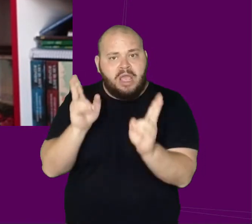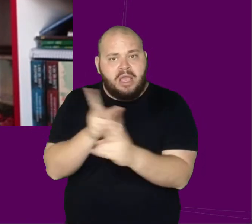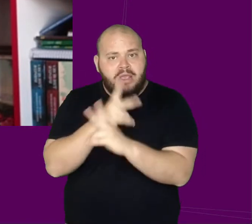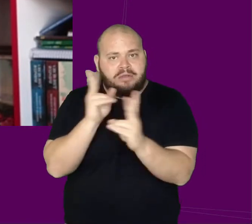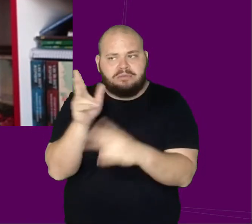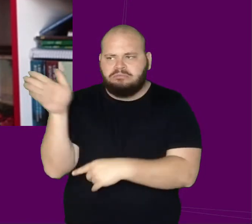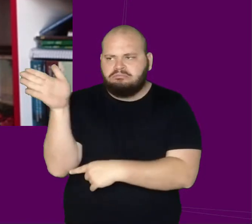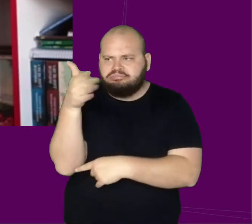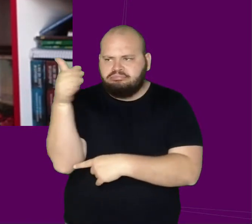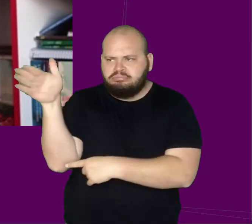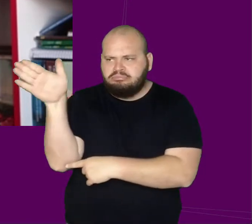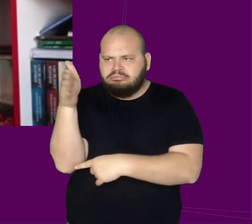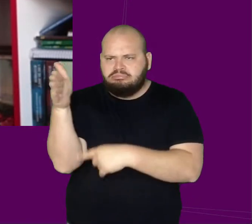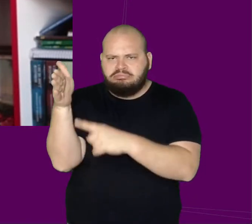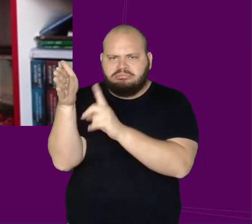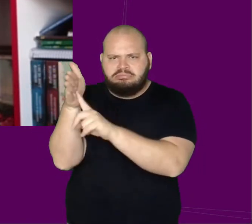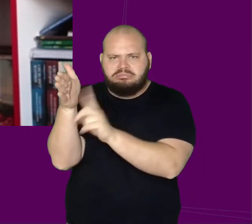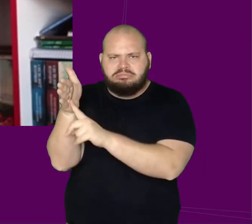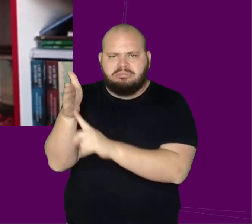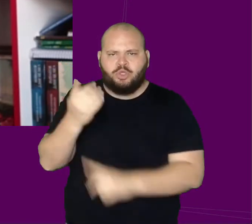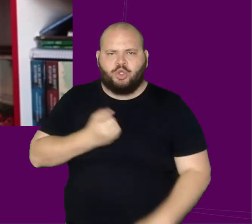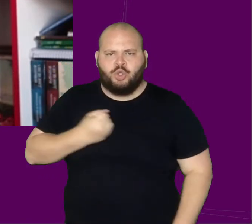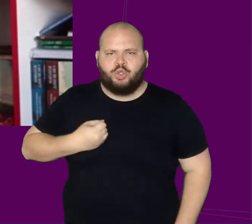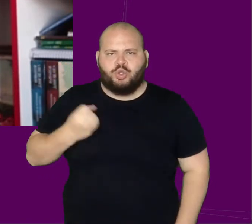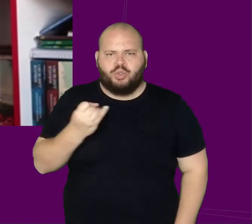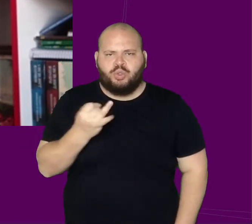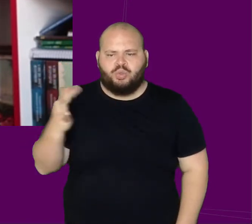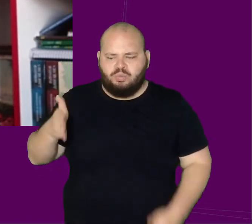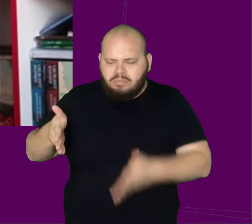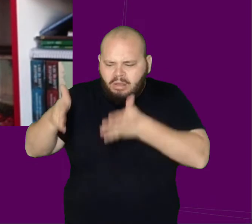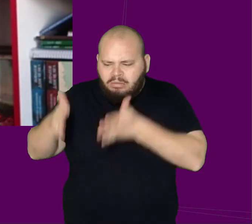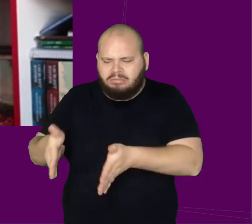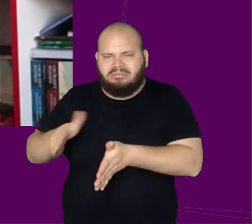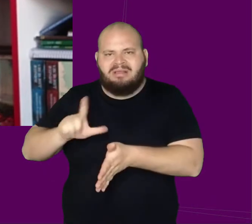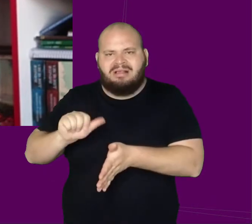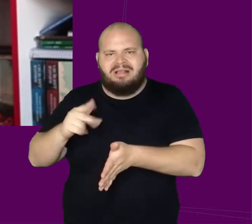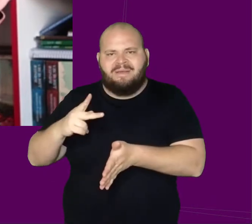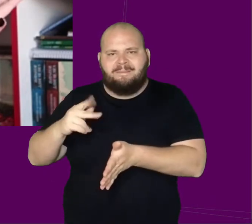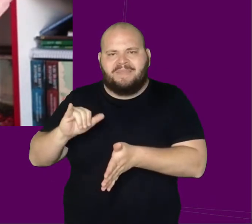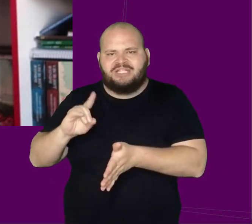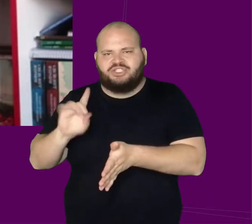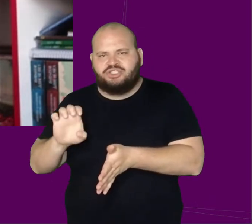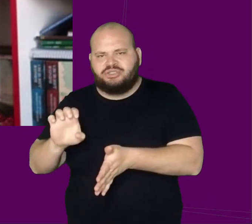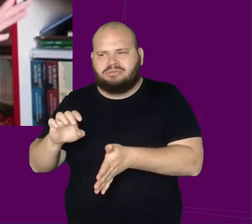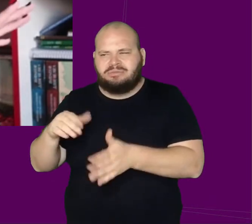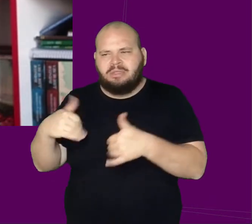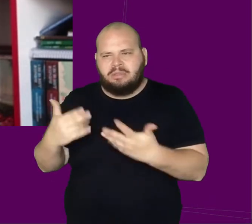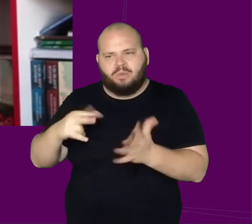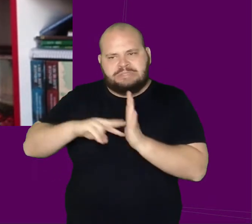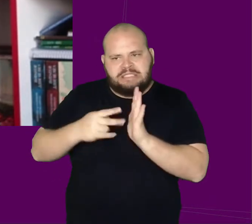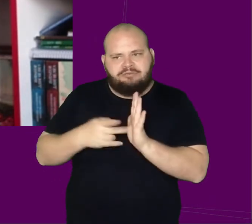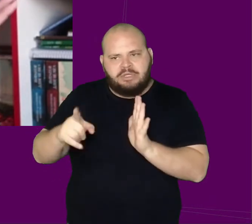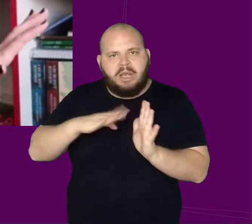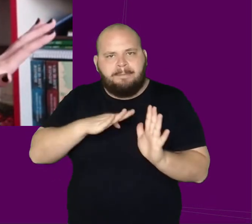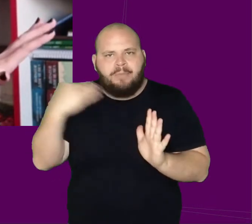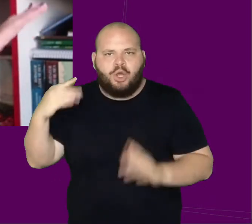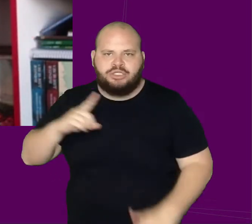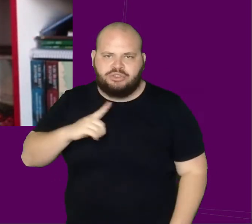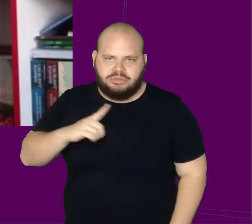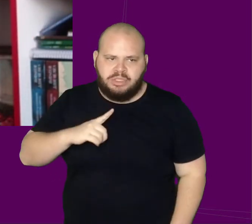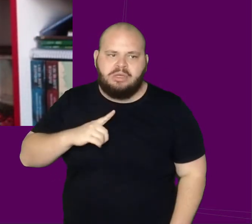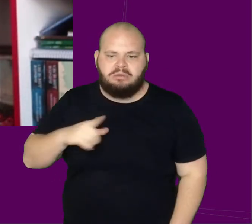balança a placa que bate na lápide, então a gente viu que tem uma perda ali, que tem uma morte, que tem uma